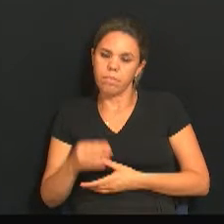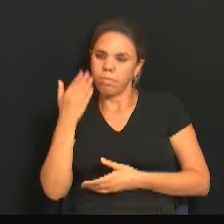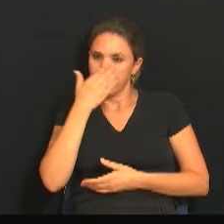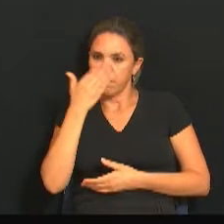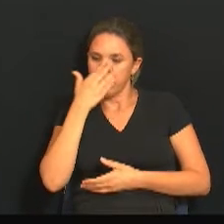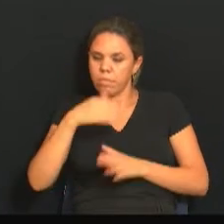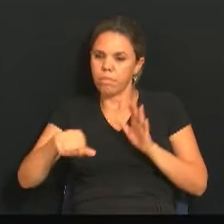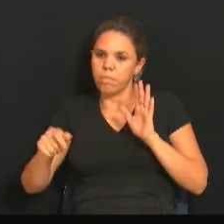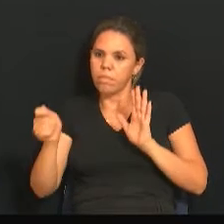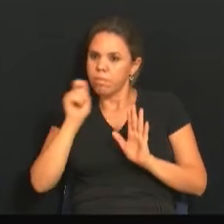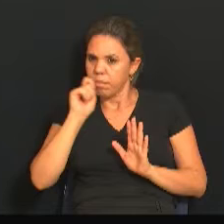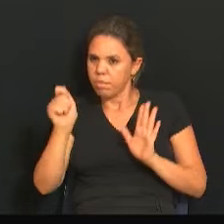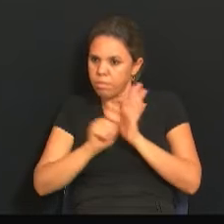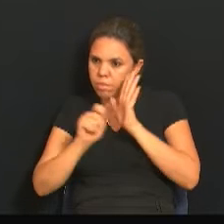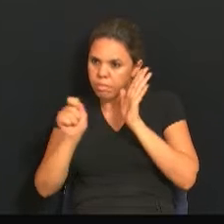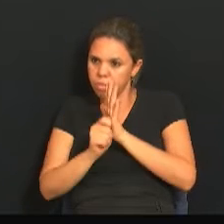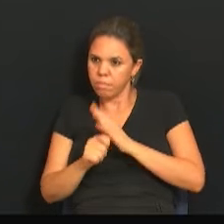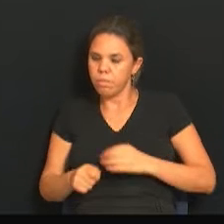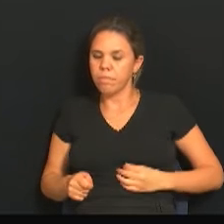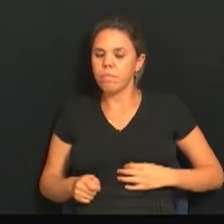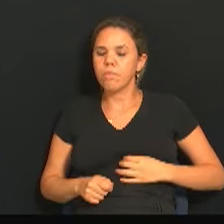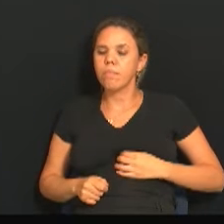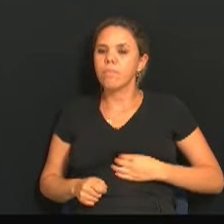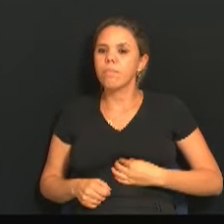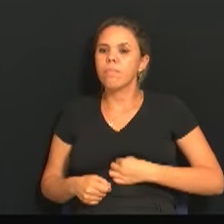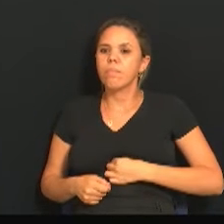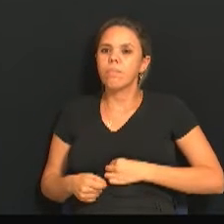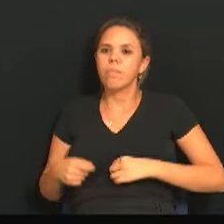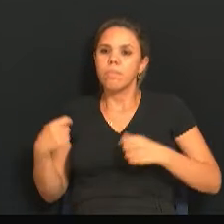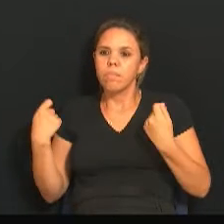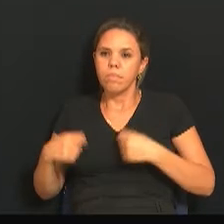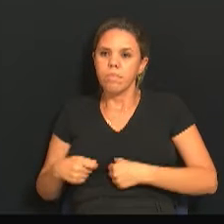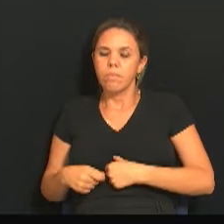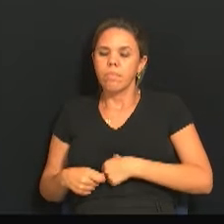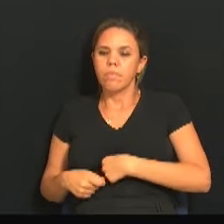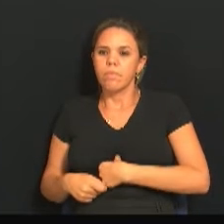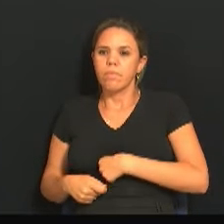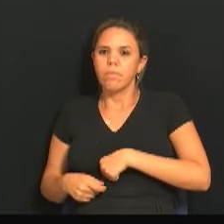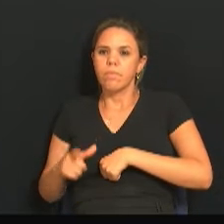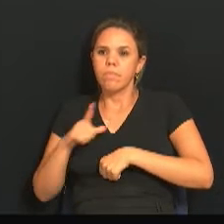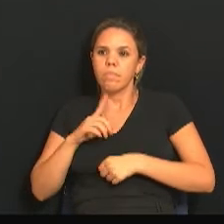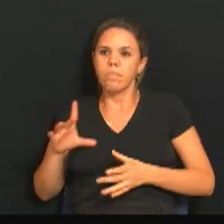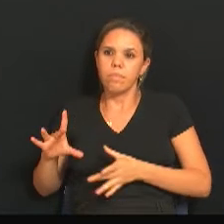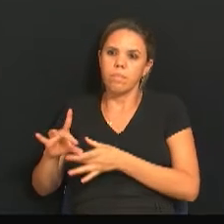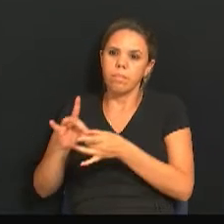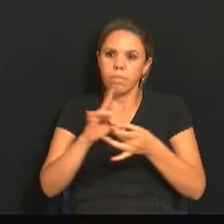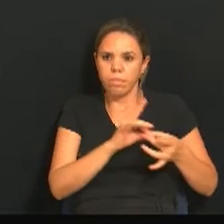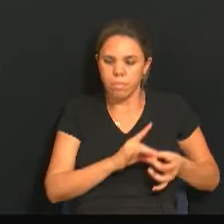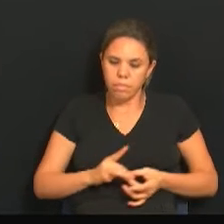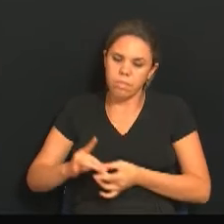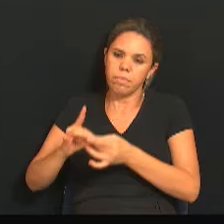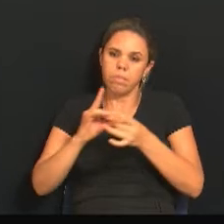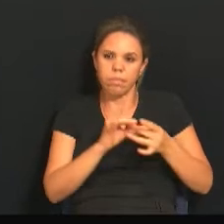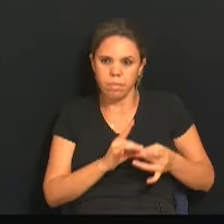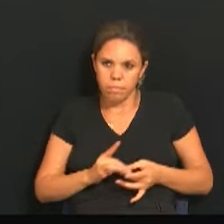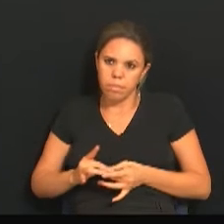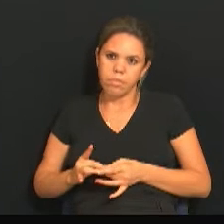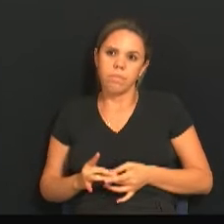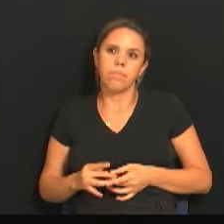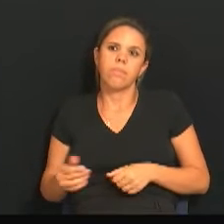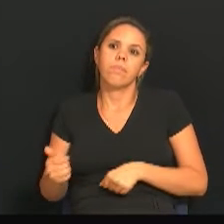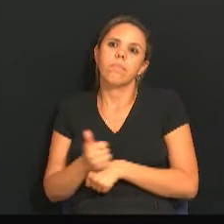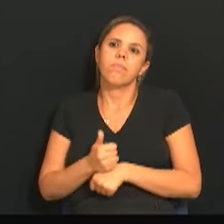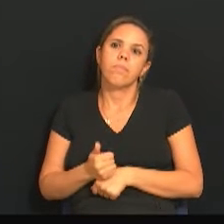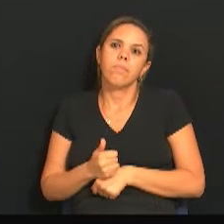tráfico. Então, assim, o que precisa realmente é ter uma união de todas as áreas para que